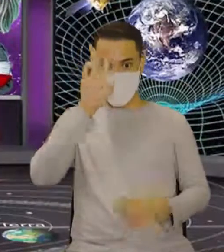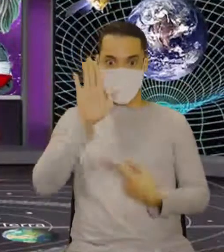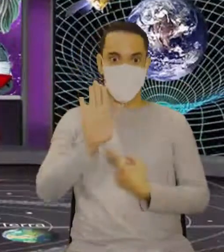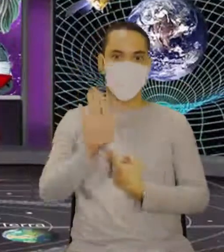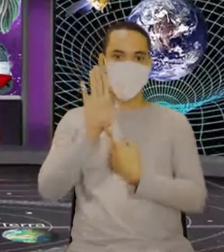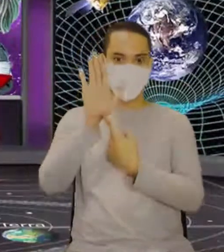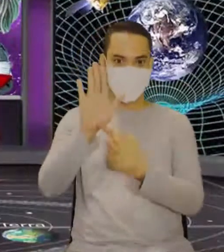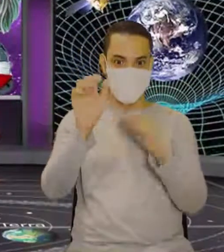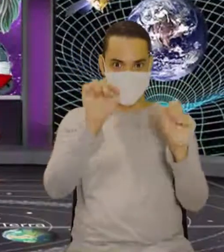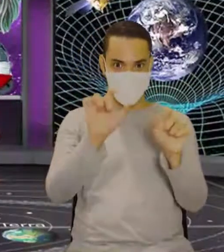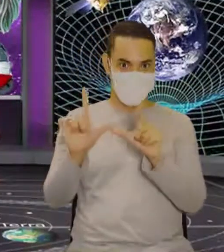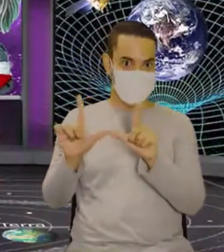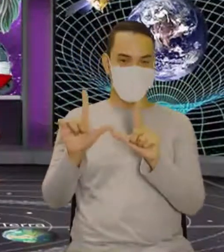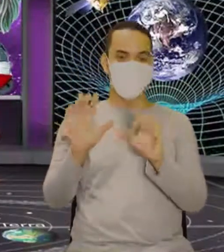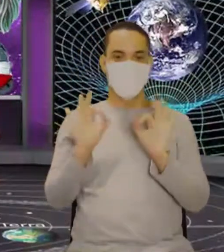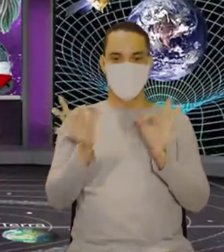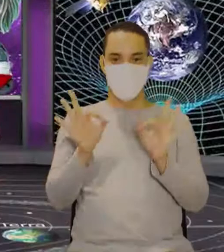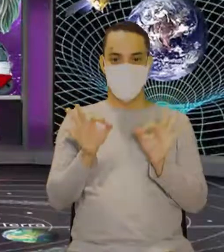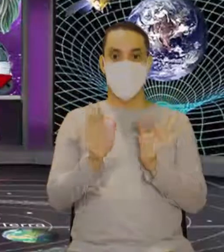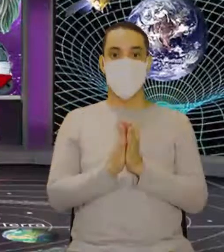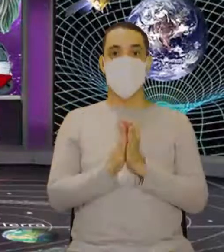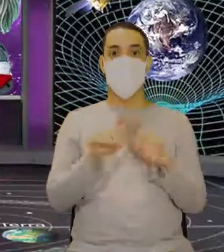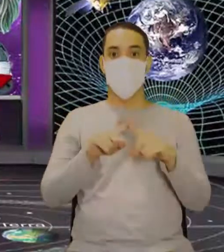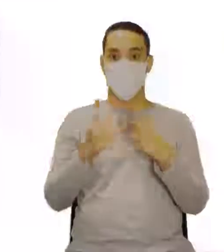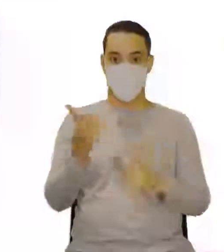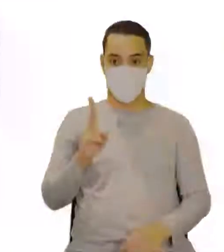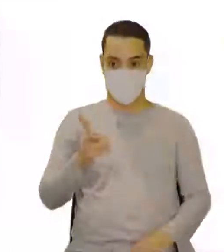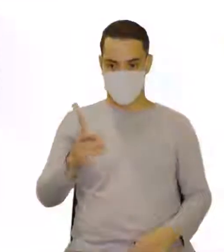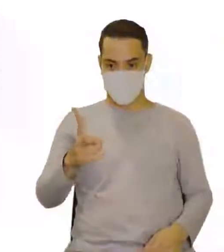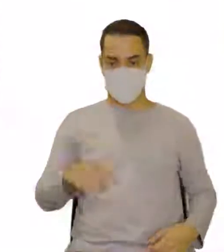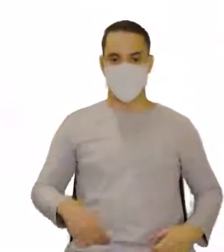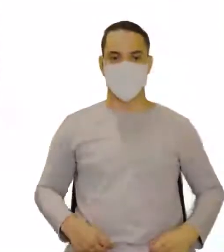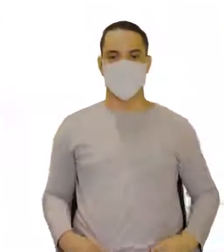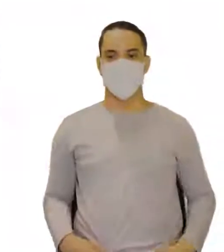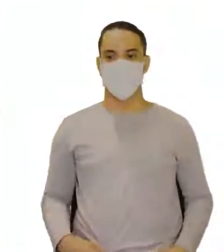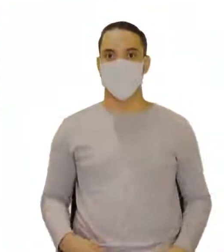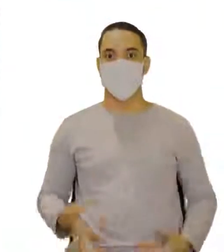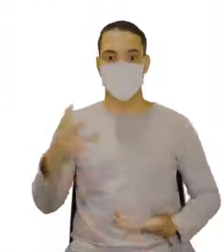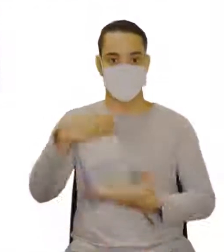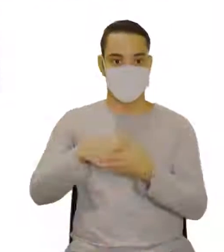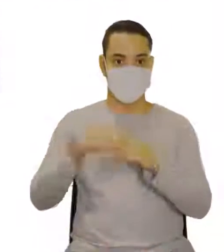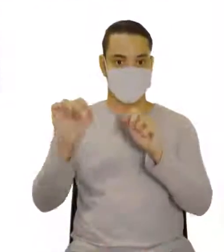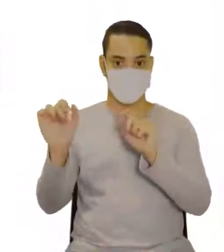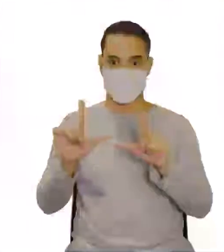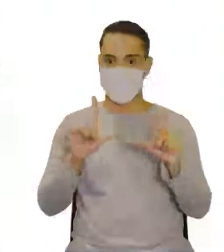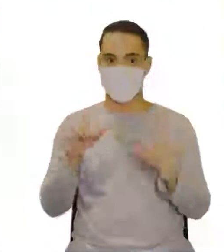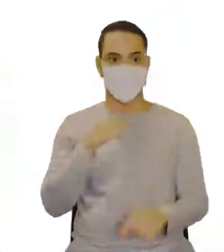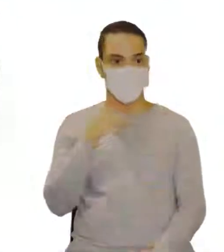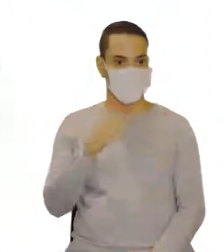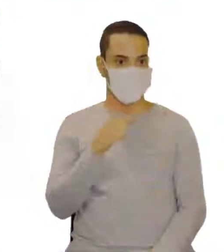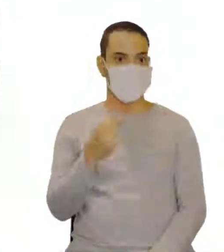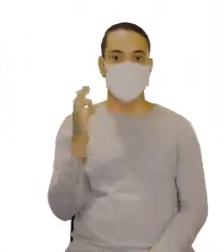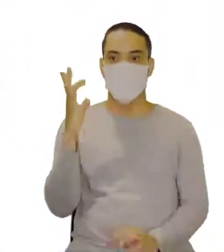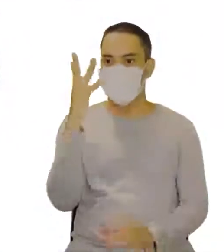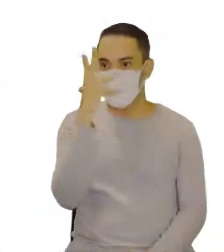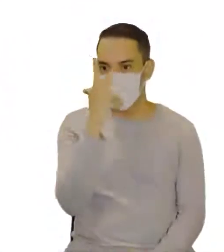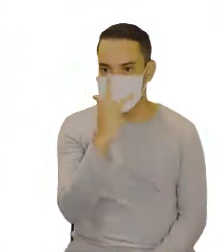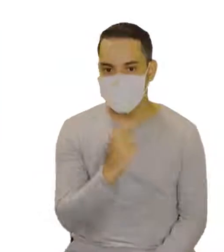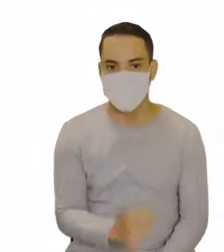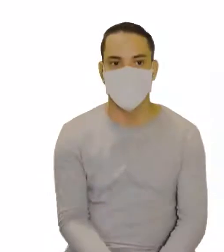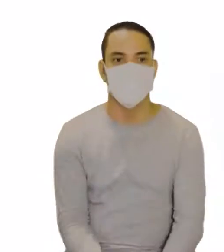tá tudo bem, né? Ok? Então vamos continuar, pessoal. Olha só. O nosso slide, que dessa vez não vai dar errado, tá bonitinho